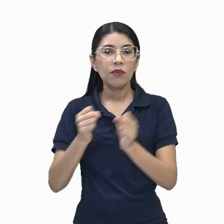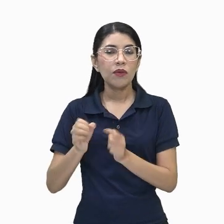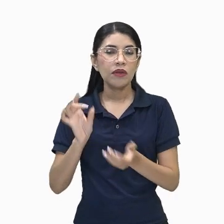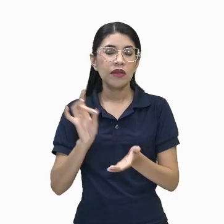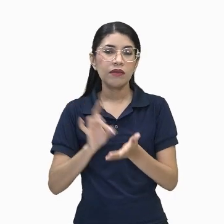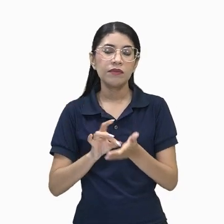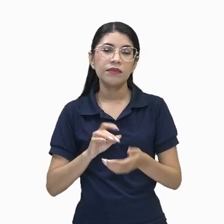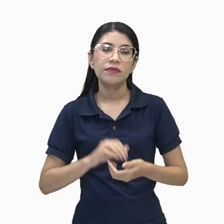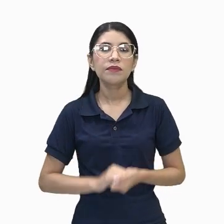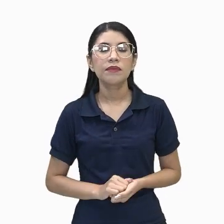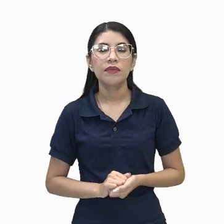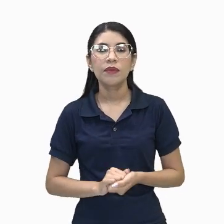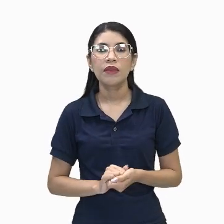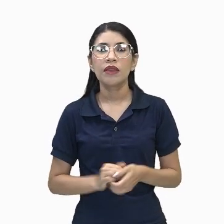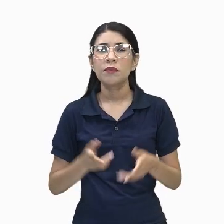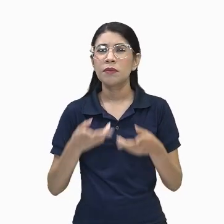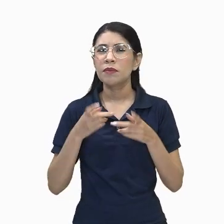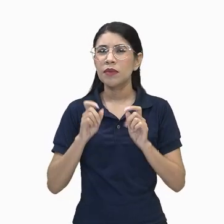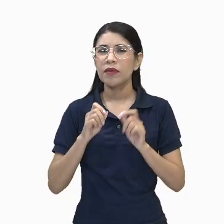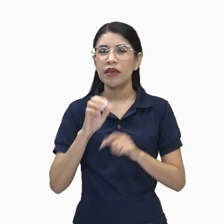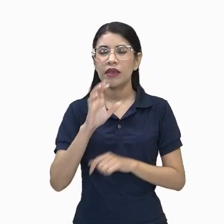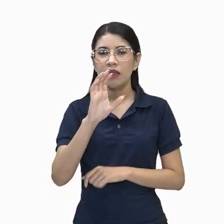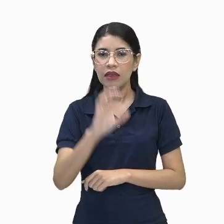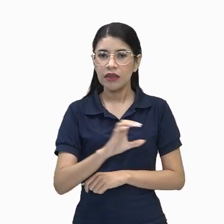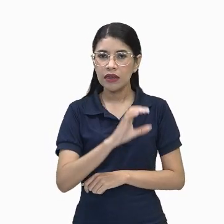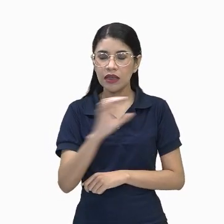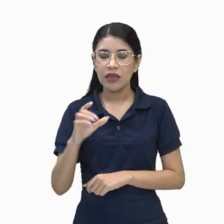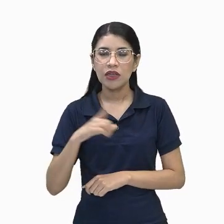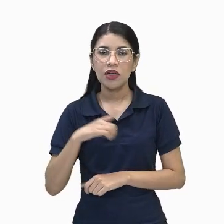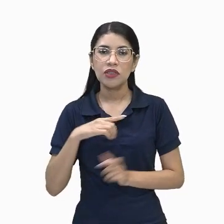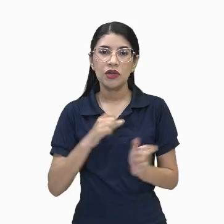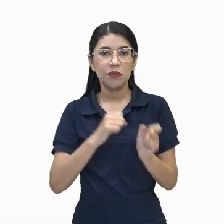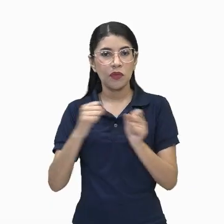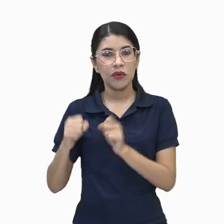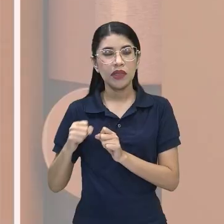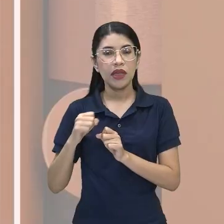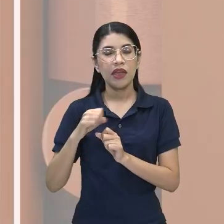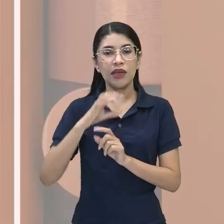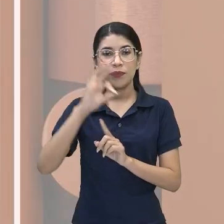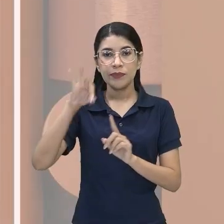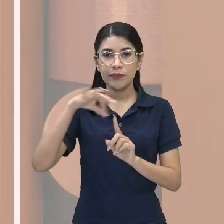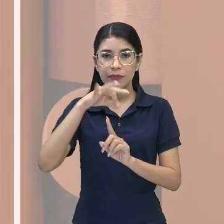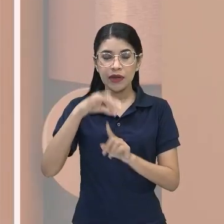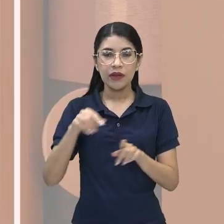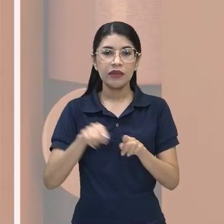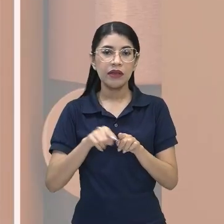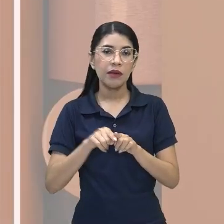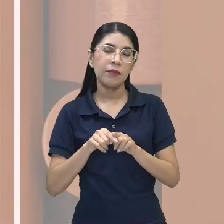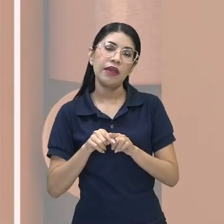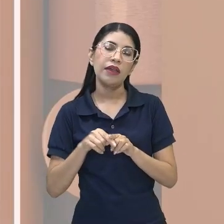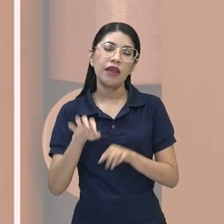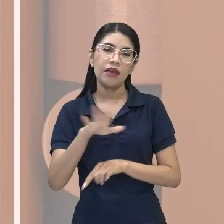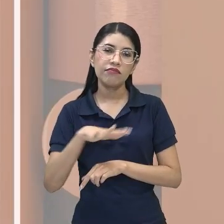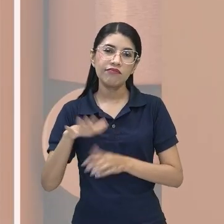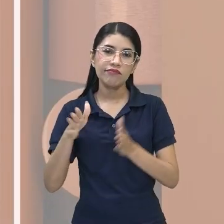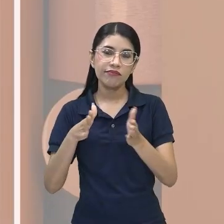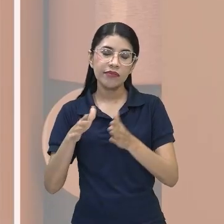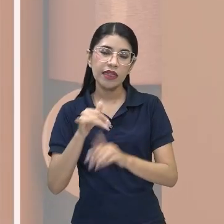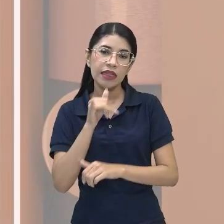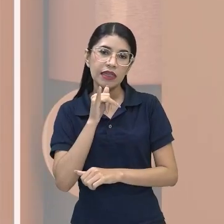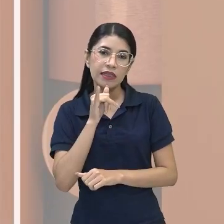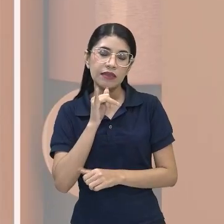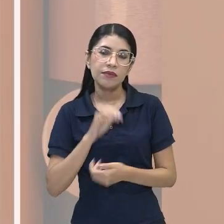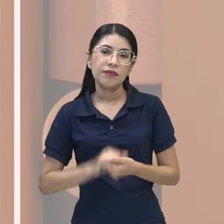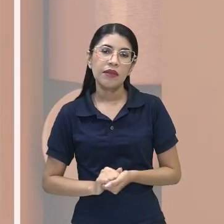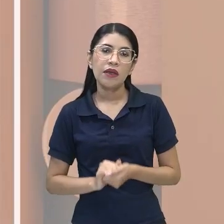estão vendo que a igreja detinha um poder tanto espiritual como temporal, ou seja, um poder que ia